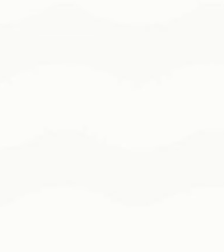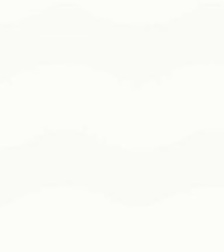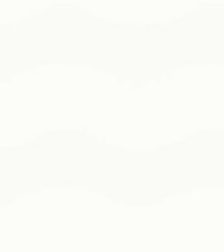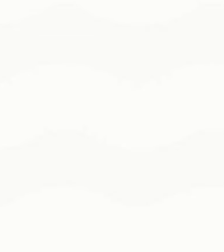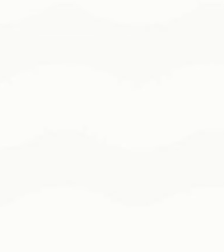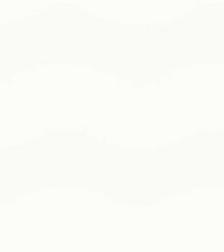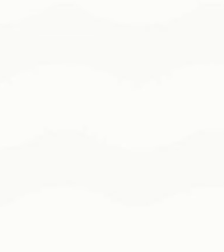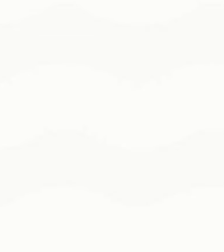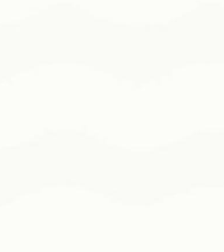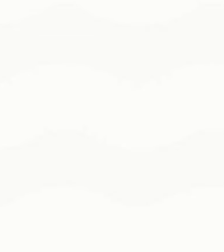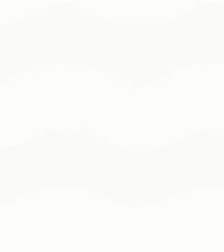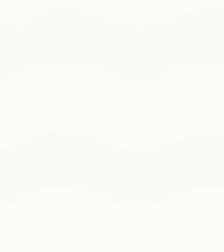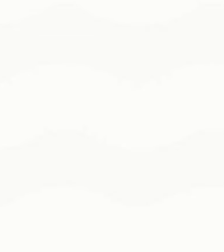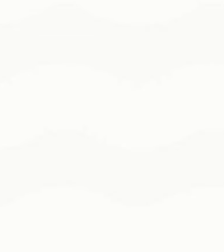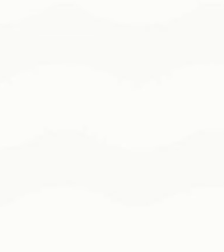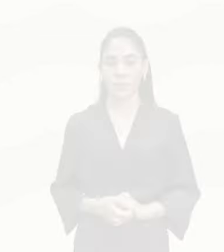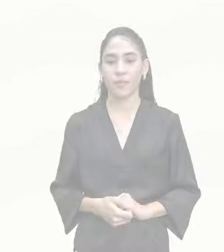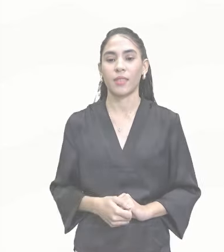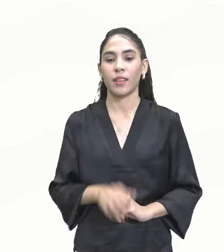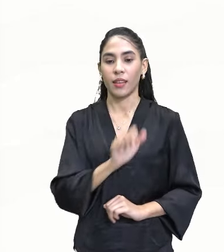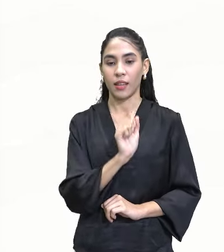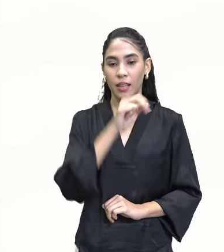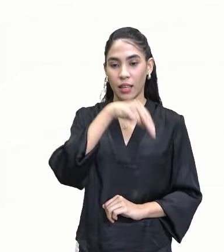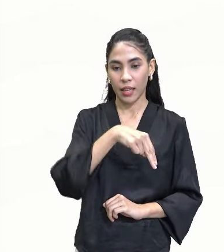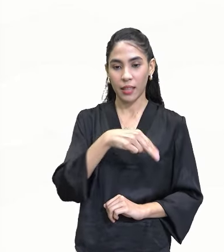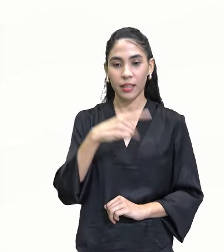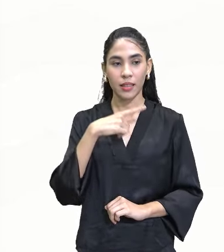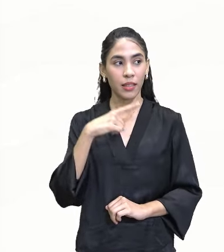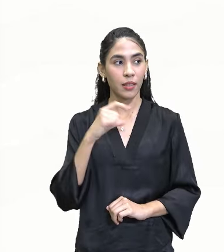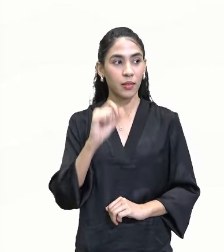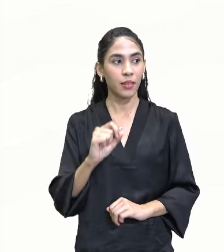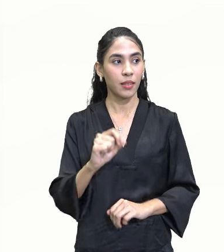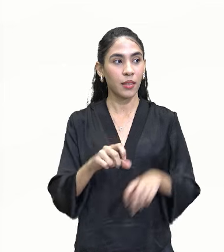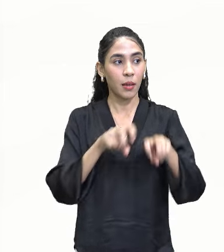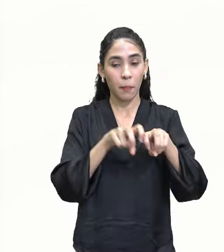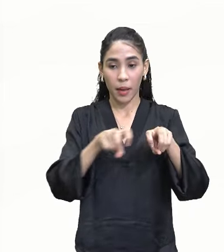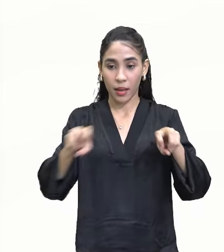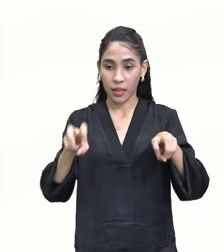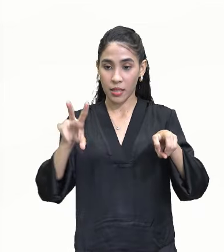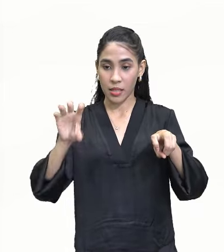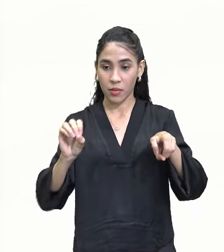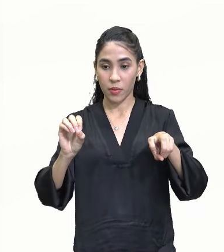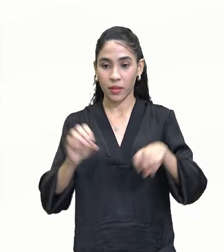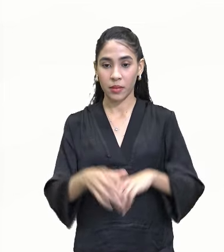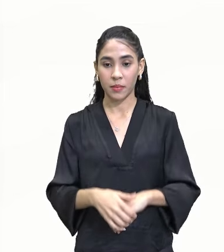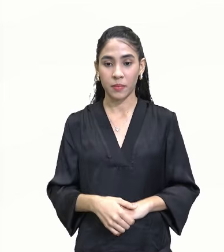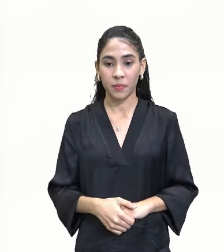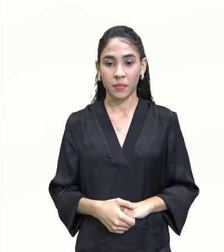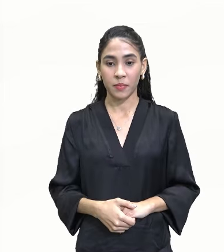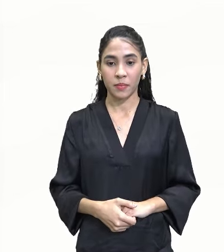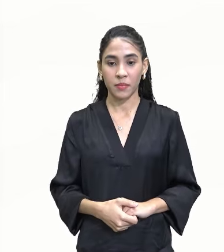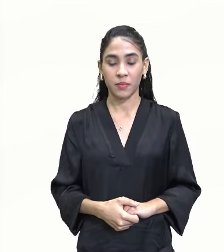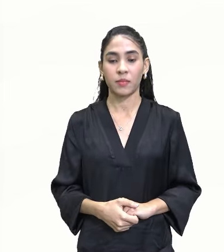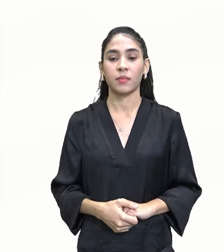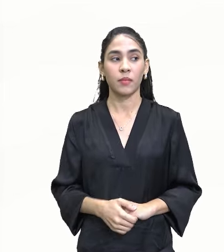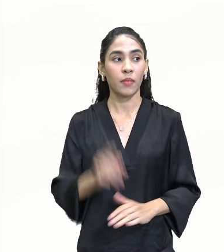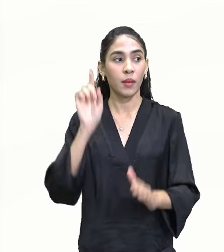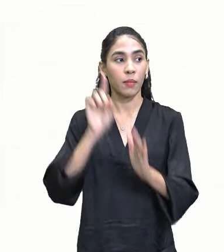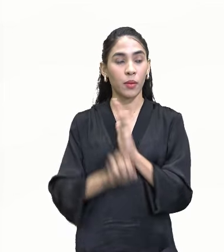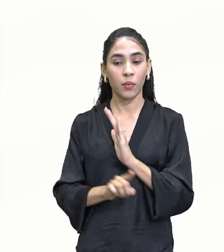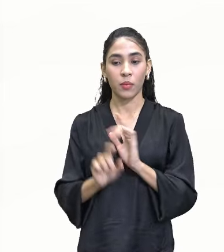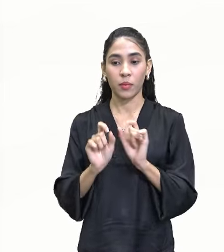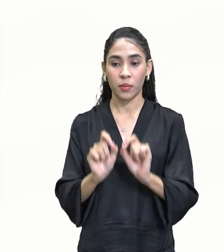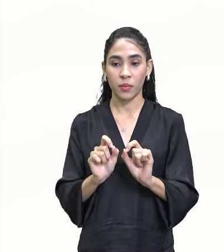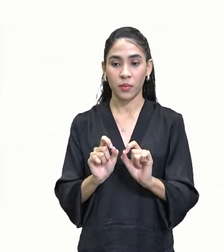qual é, vou chamar de AN, ela tem quantas poltronas? 50. E a pergunta é o